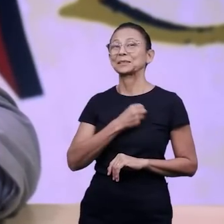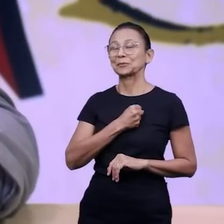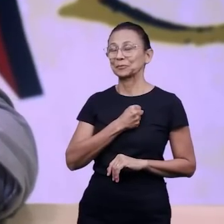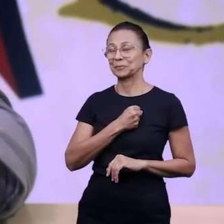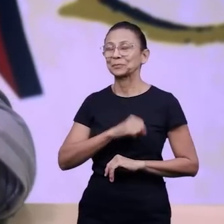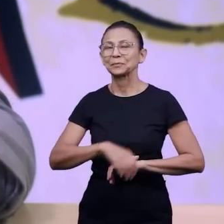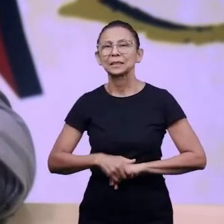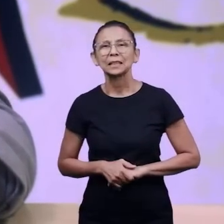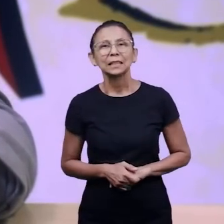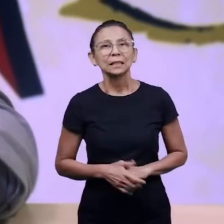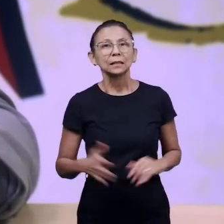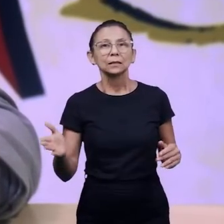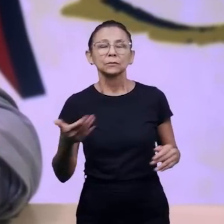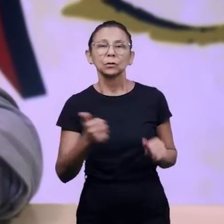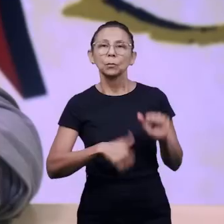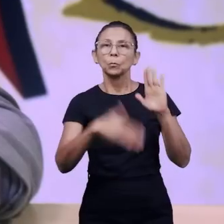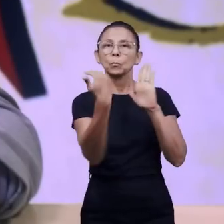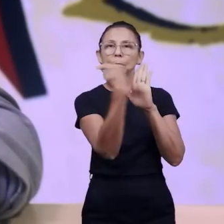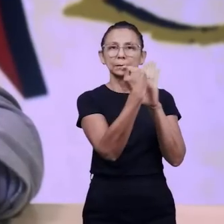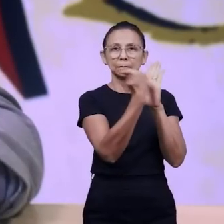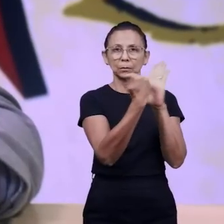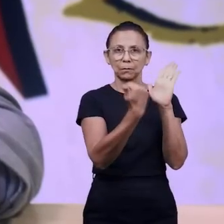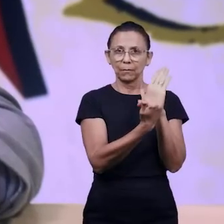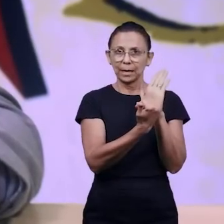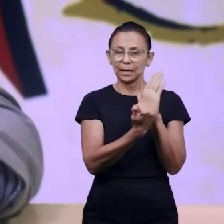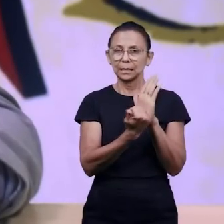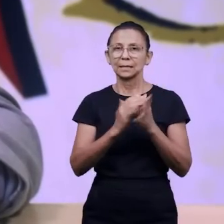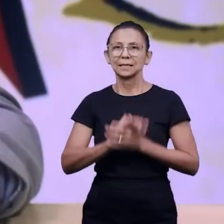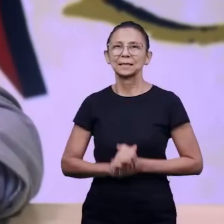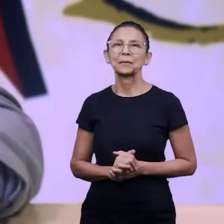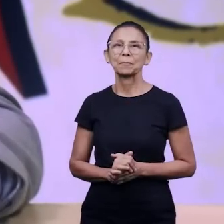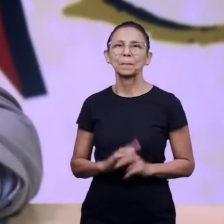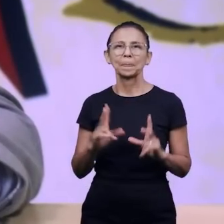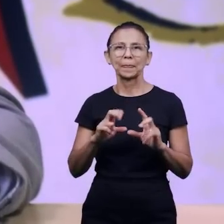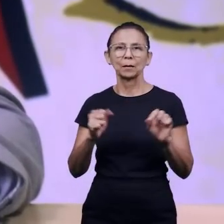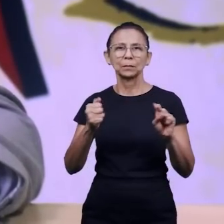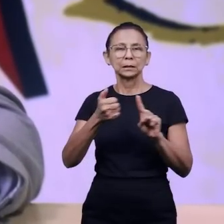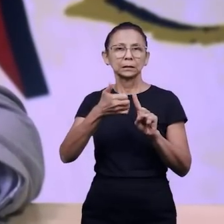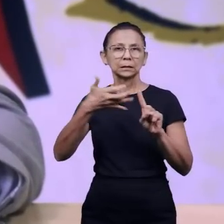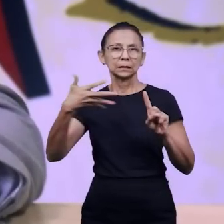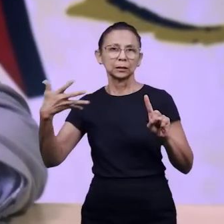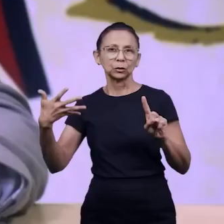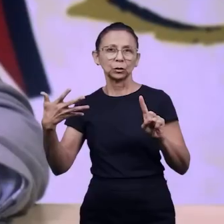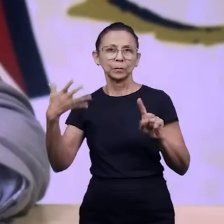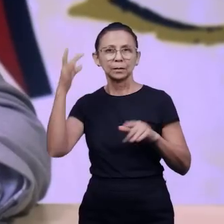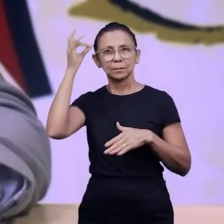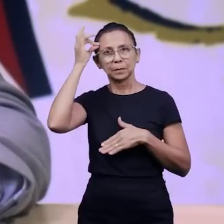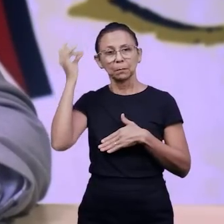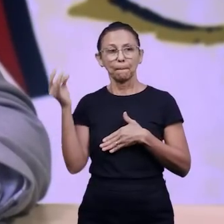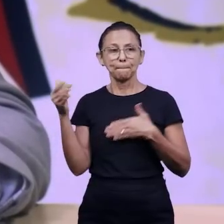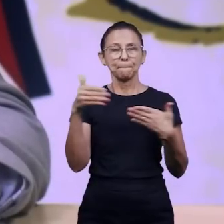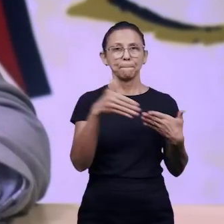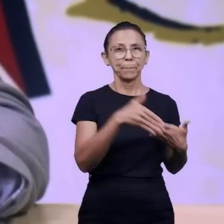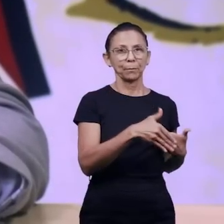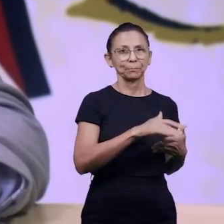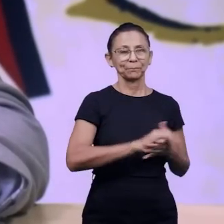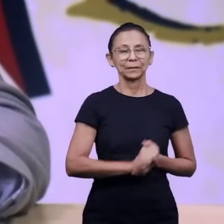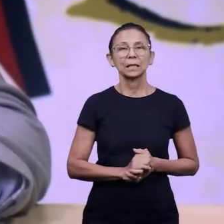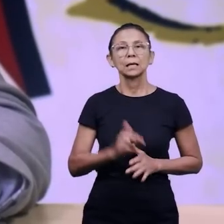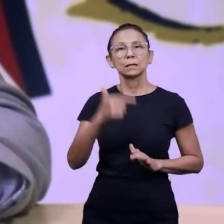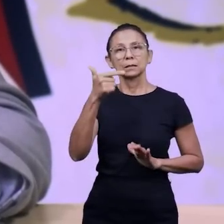de maneira maravilhosa pela revelação do seu Espírito Santo, para que nós entendamos a sua vontade. E uma vez vivendo a sua